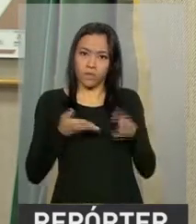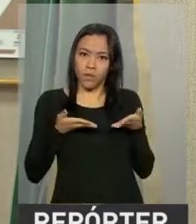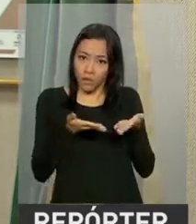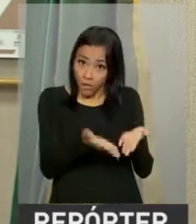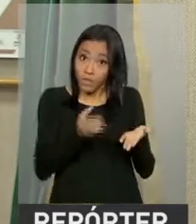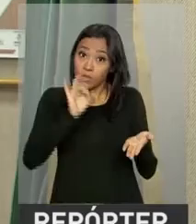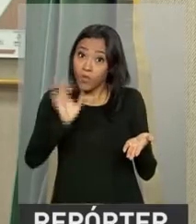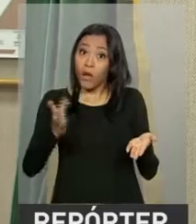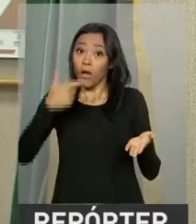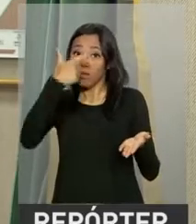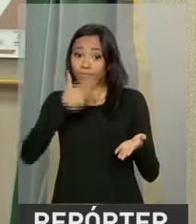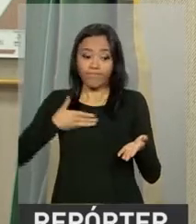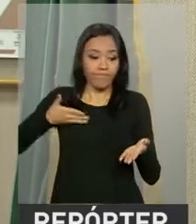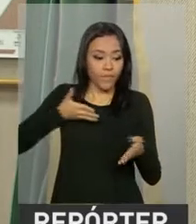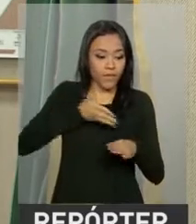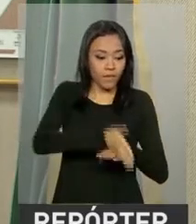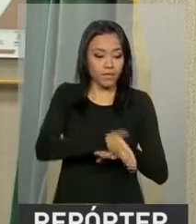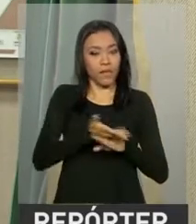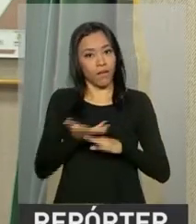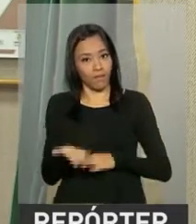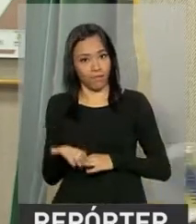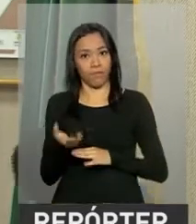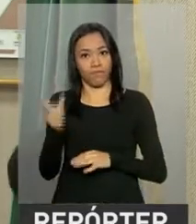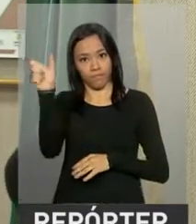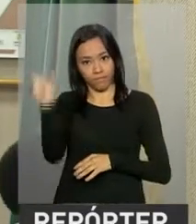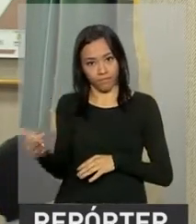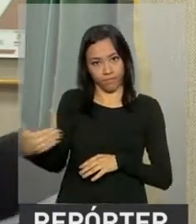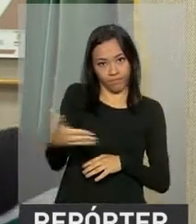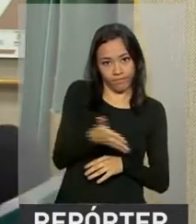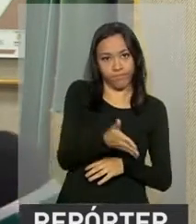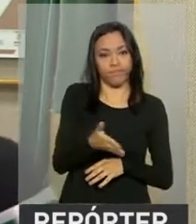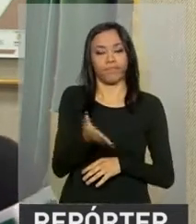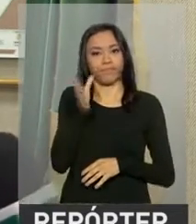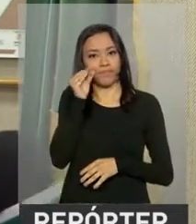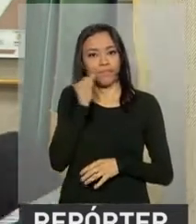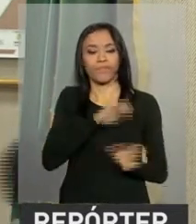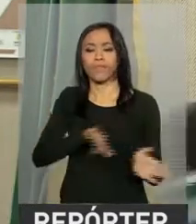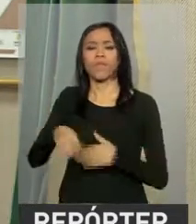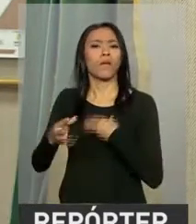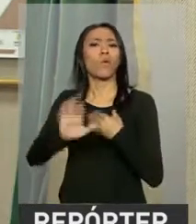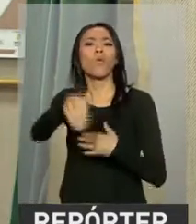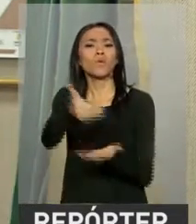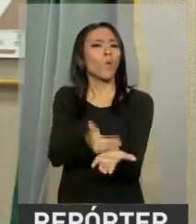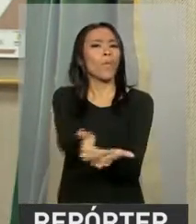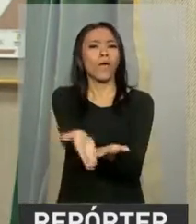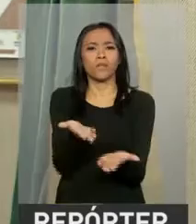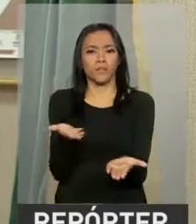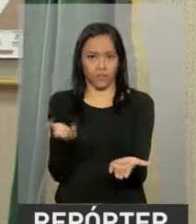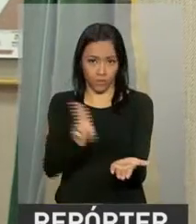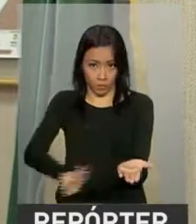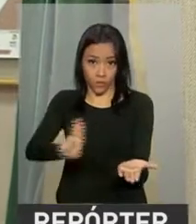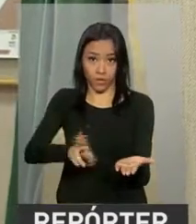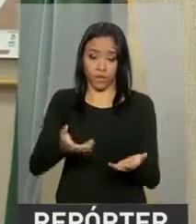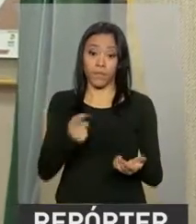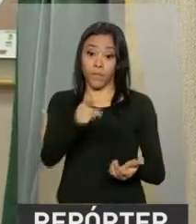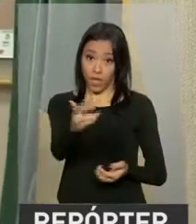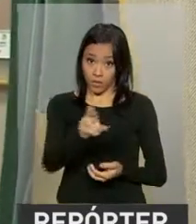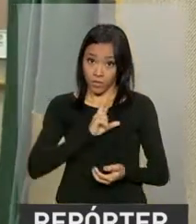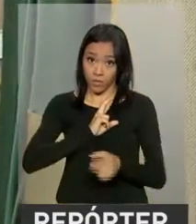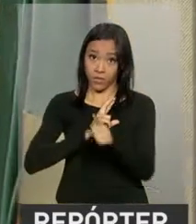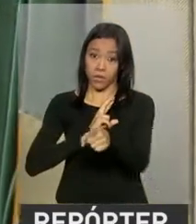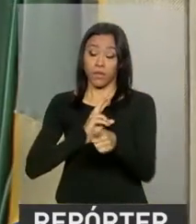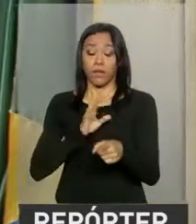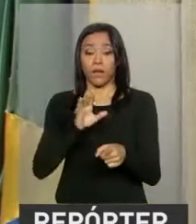só ele poderá acessar evidentemente quando essa tecnologia começa a ser utilizada a tecnologia estamos